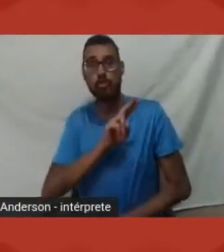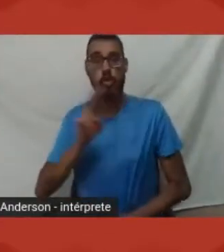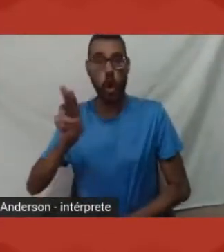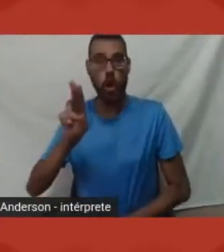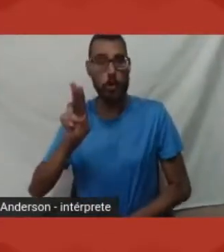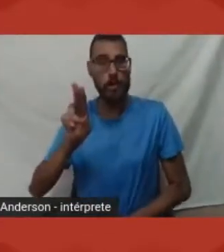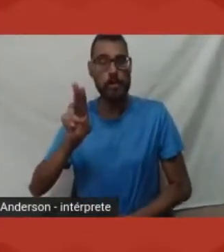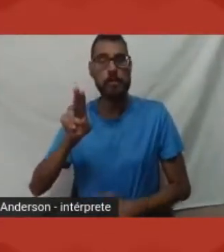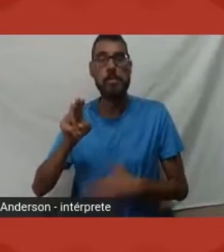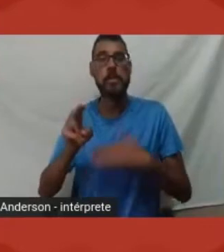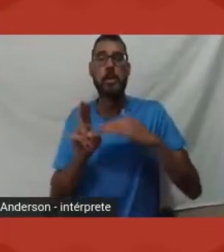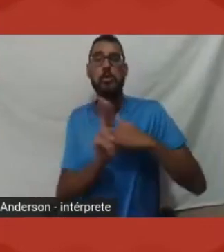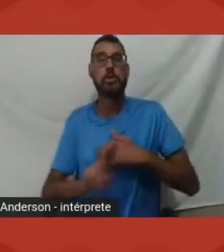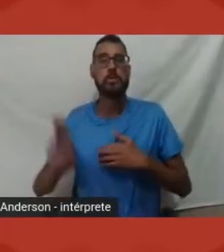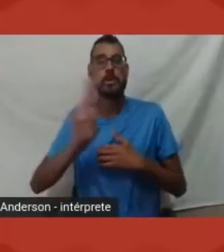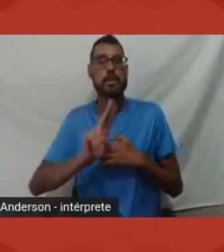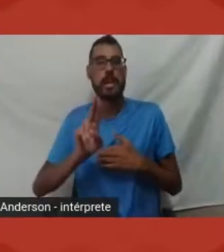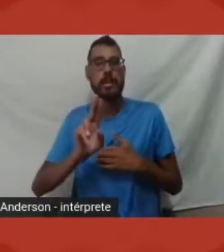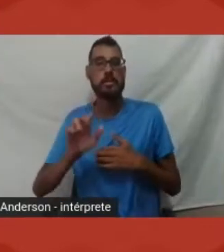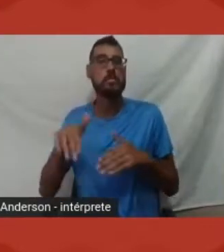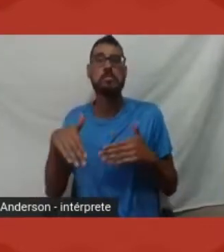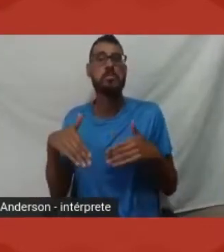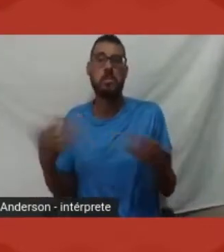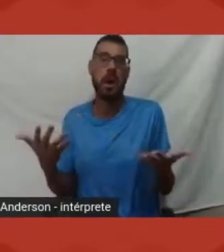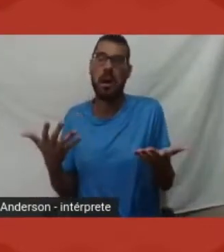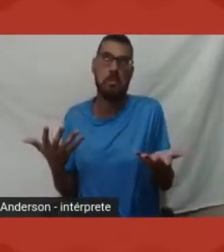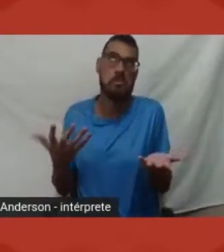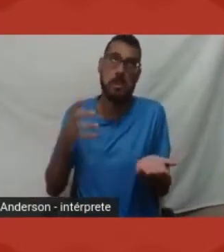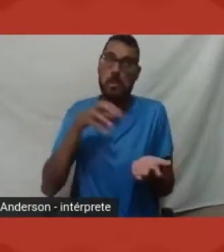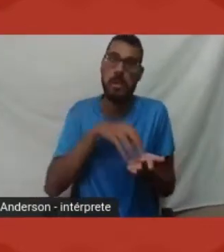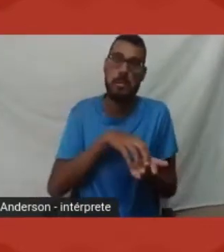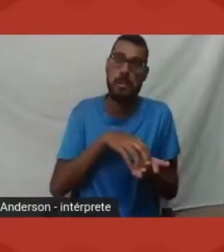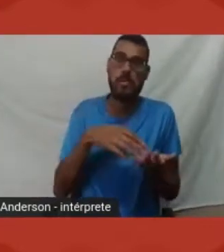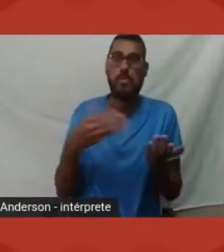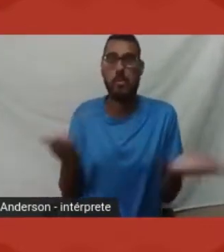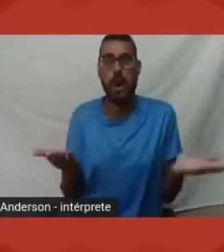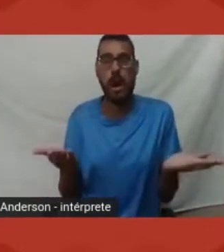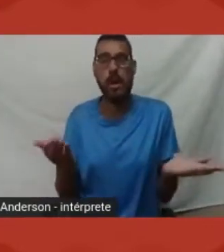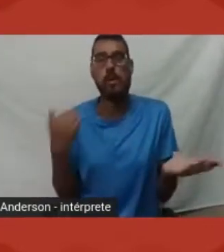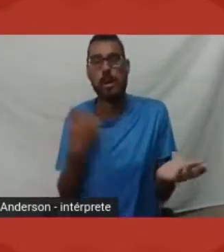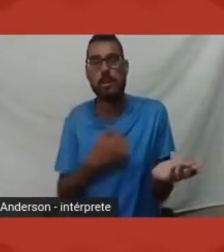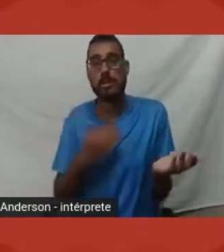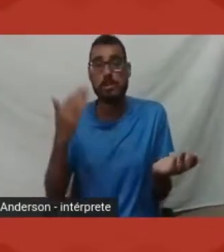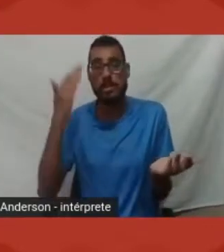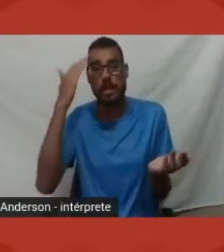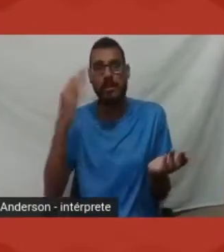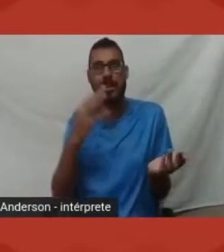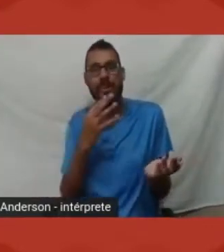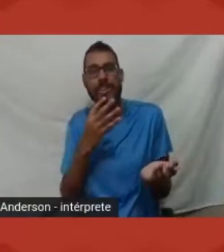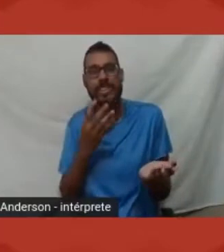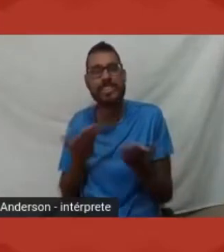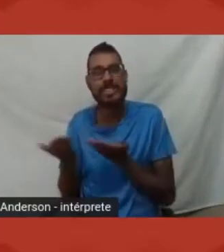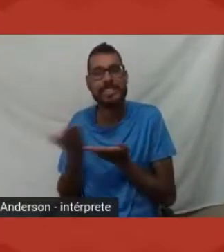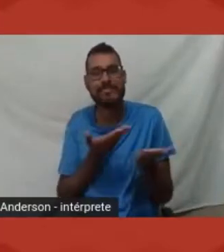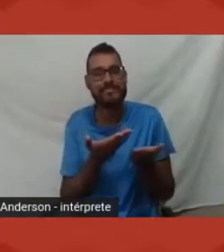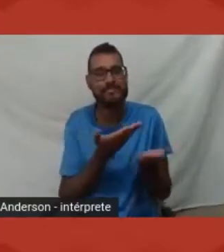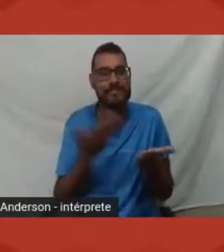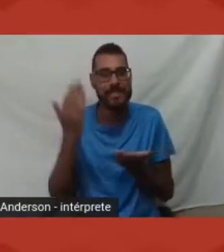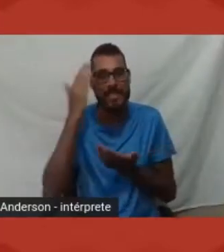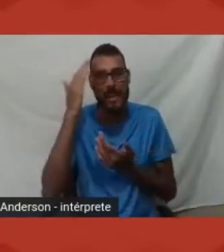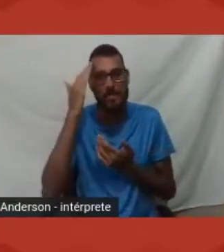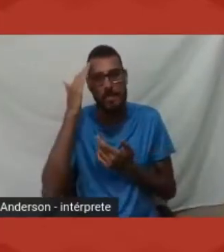qual universidade que é, de qual departamento, só para a gente se conhecer aqui um pouquinho e